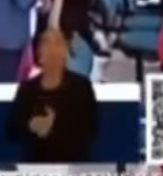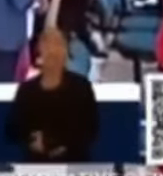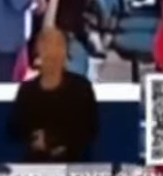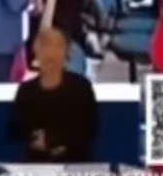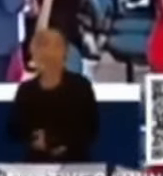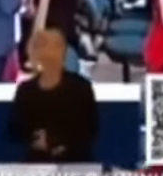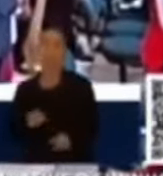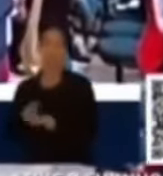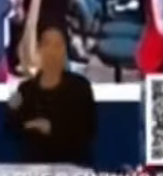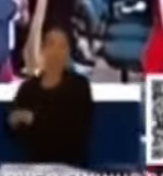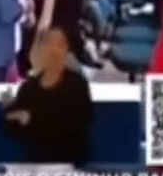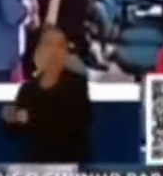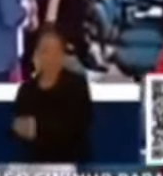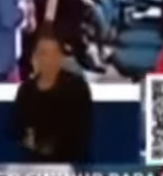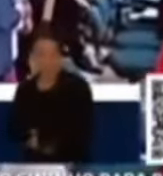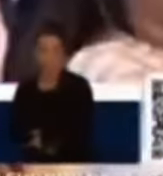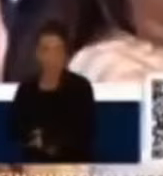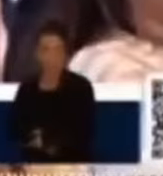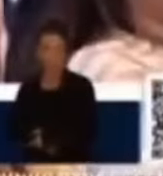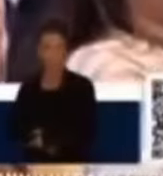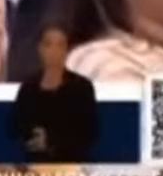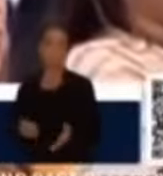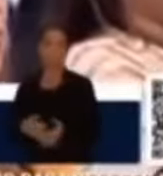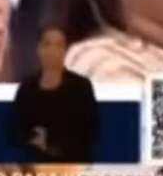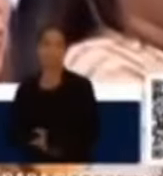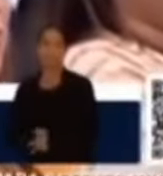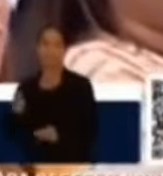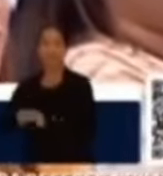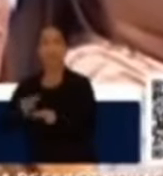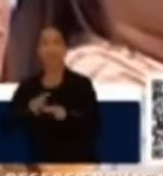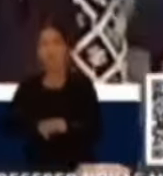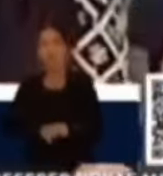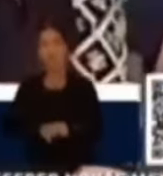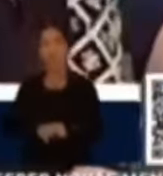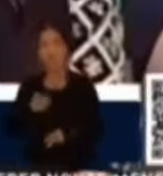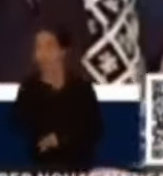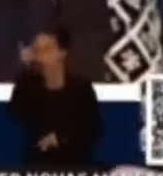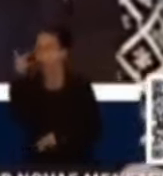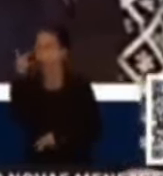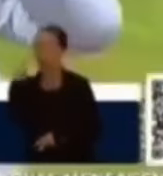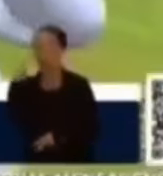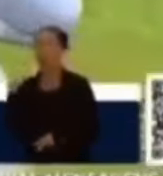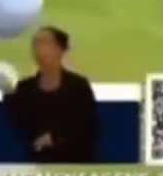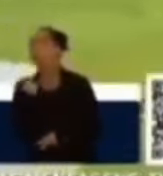meu MD, é verdade ou não é? Polícia, cadê o Valdemiro? Tá aí dentro, eu saí aí pelos fundos.